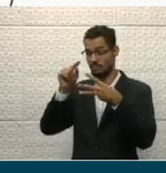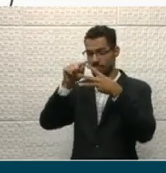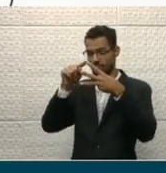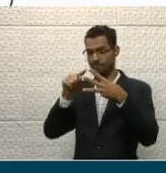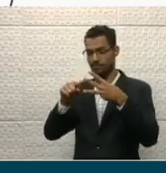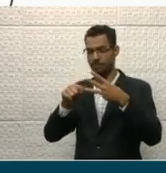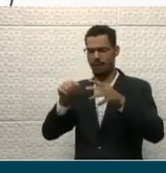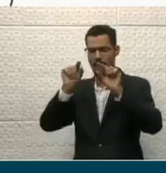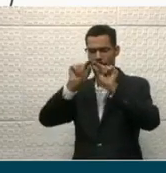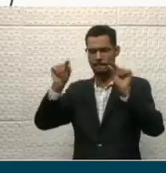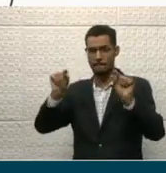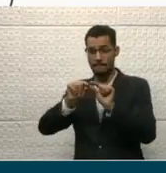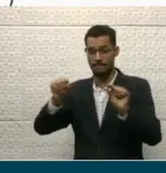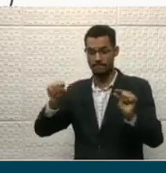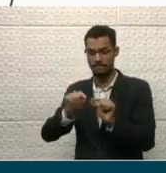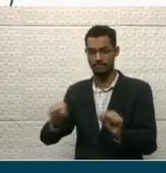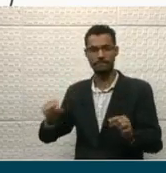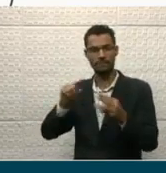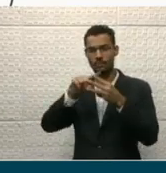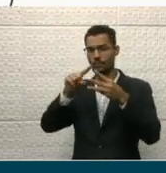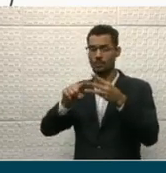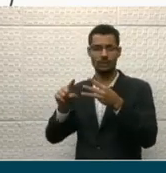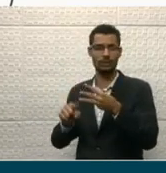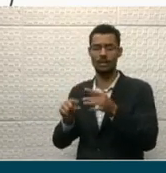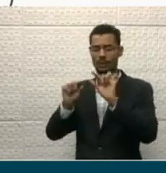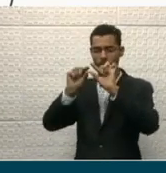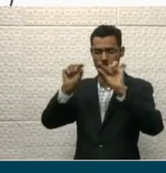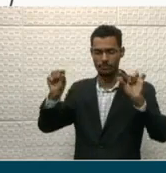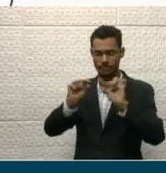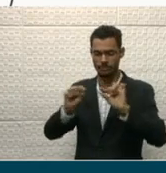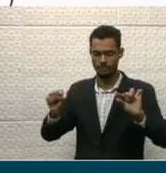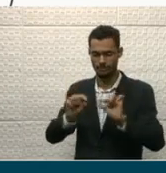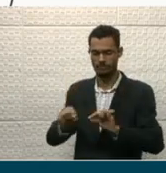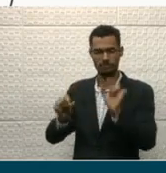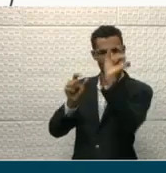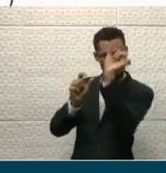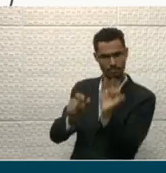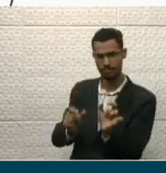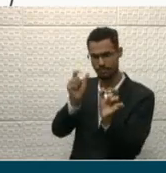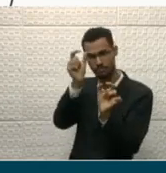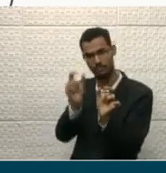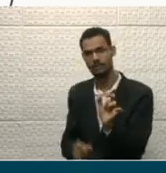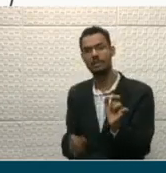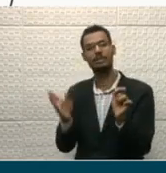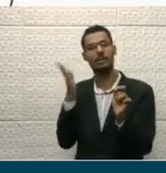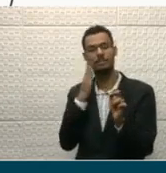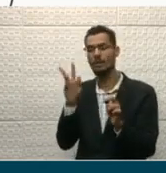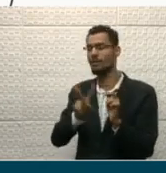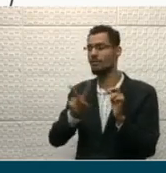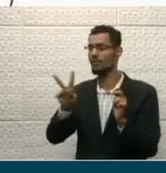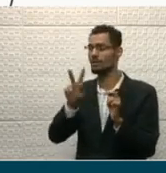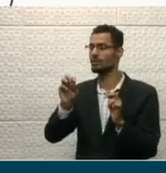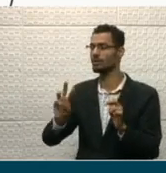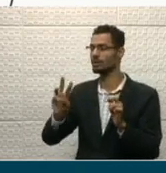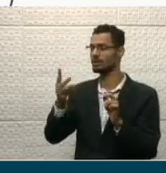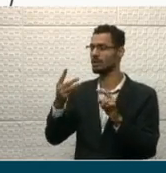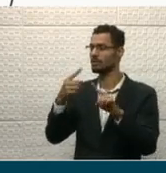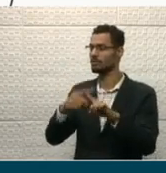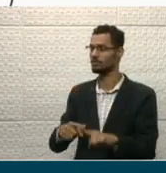vão caracterizar as três componentes da imagem, porque a imagem eu sei que é um vetor 3 por